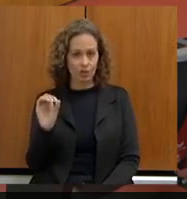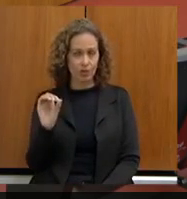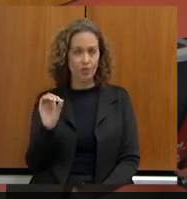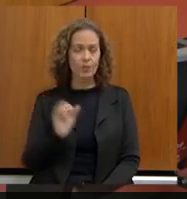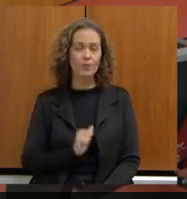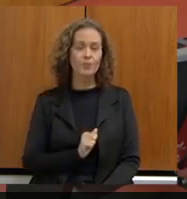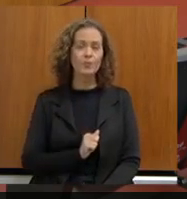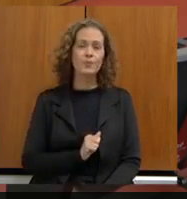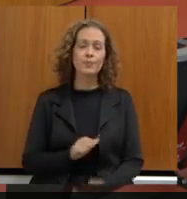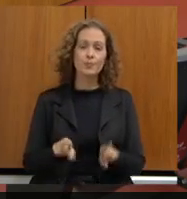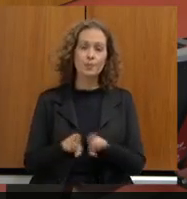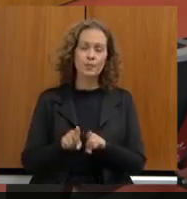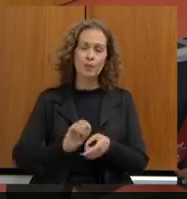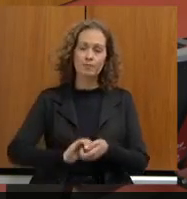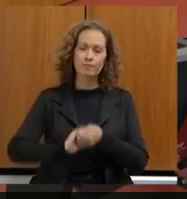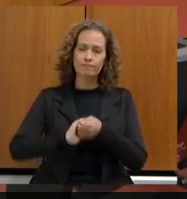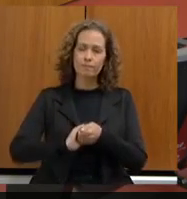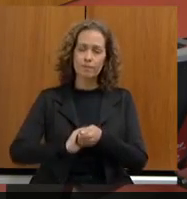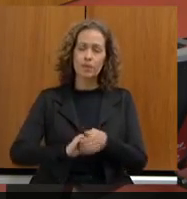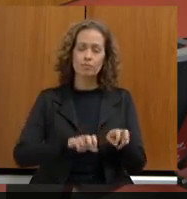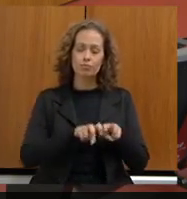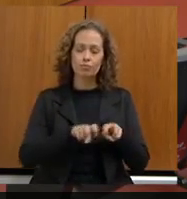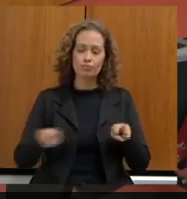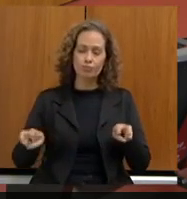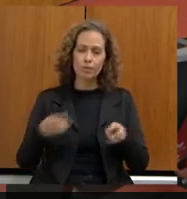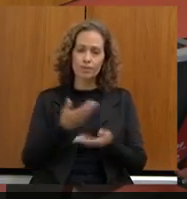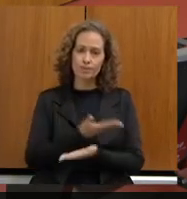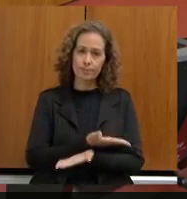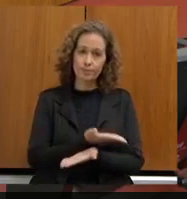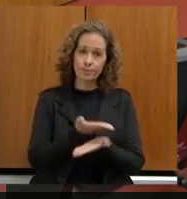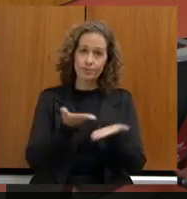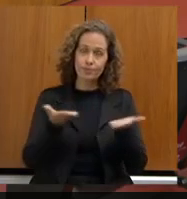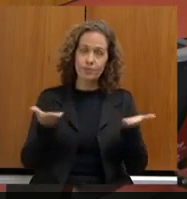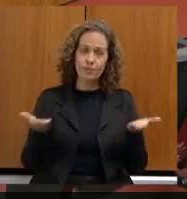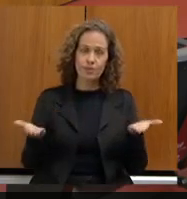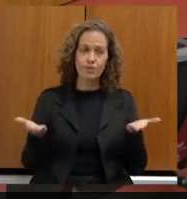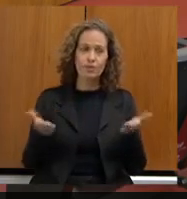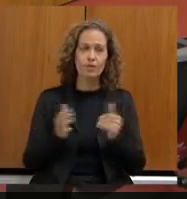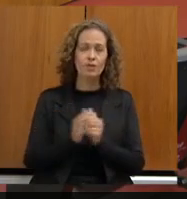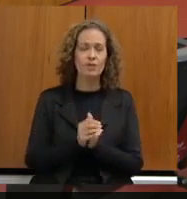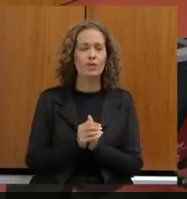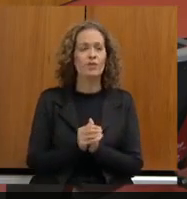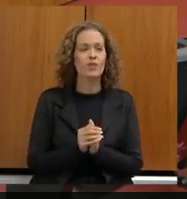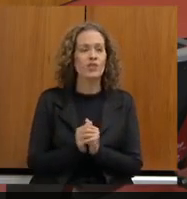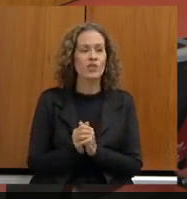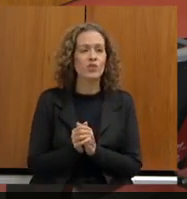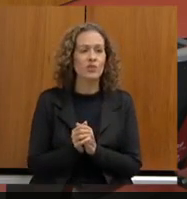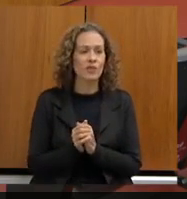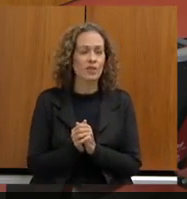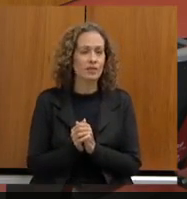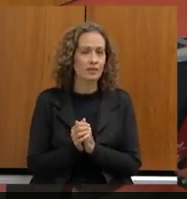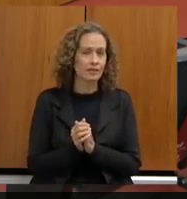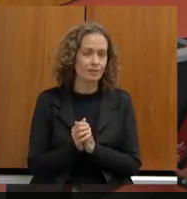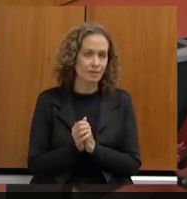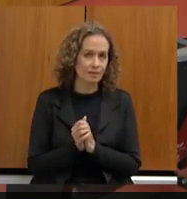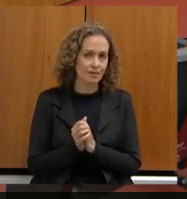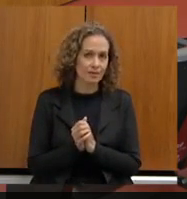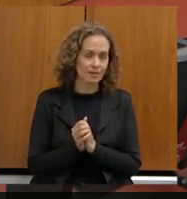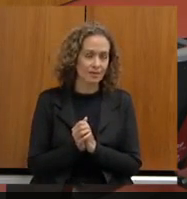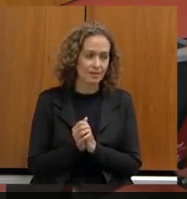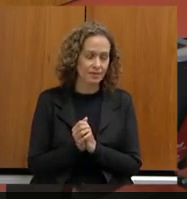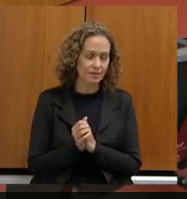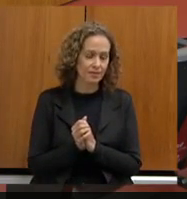também comprimento a todos da mesa o resultado de passagem Rodrigues Presidente